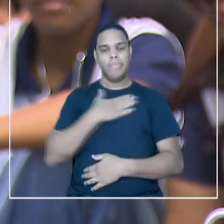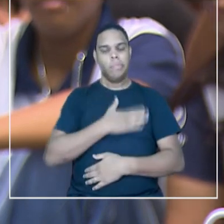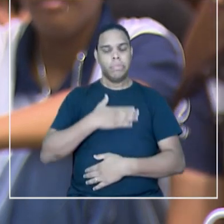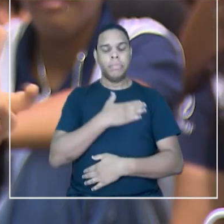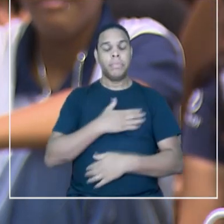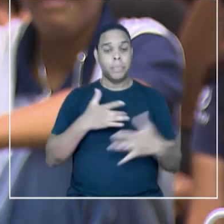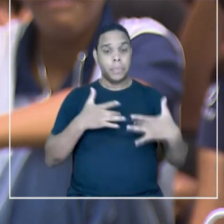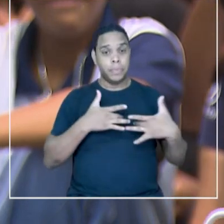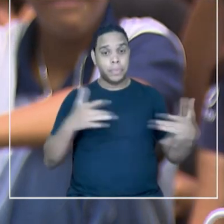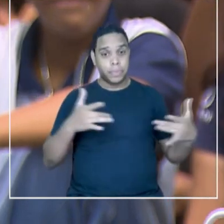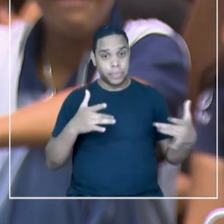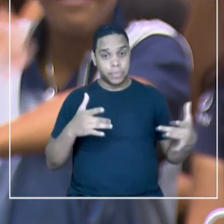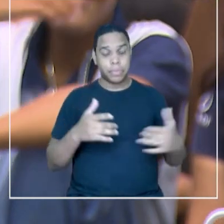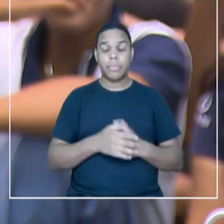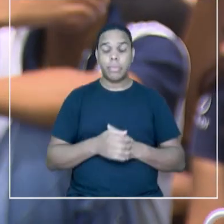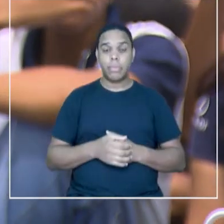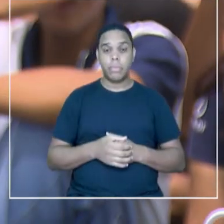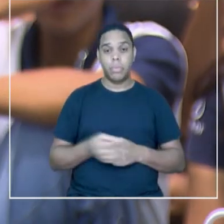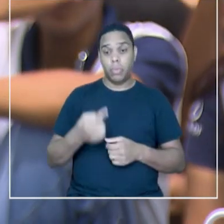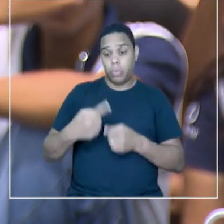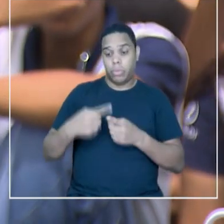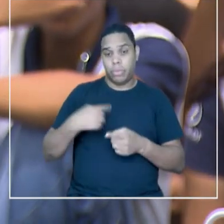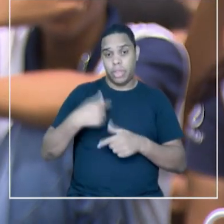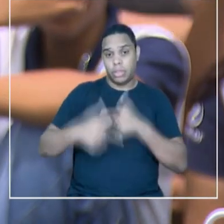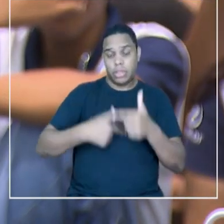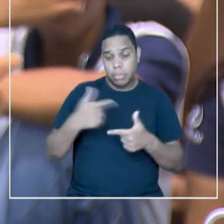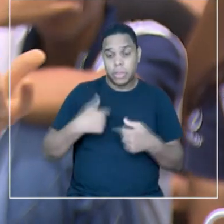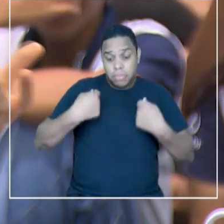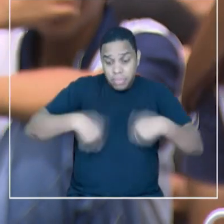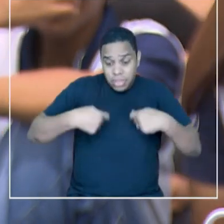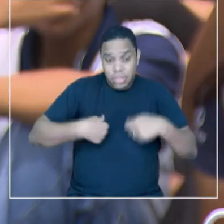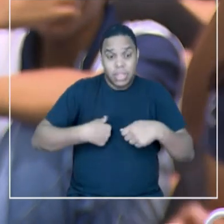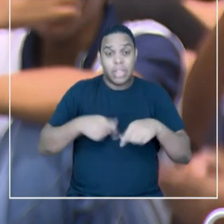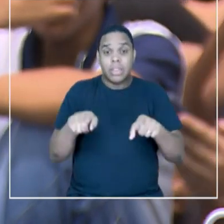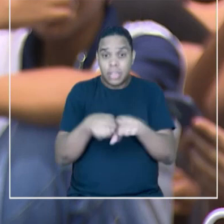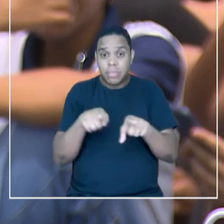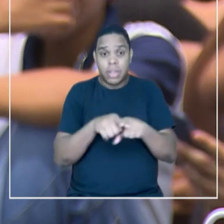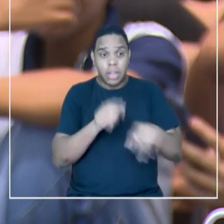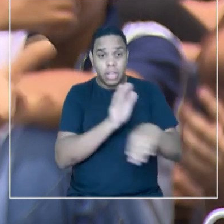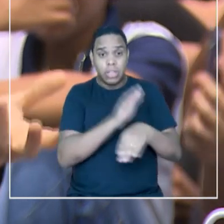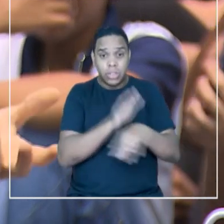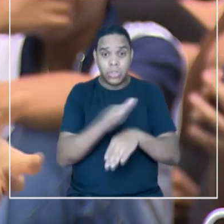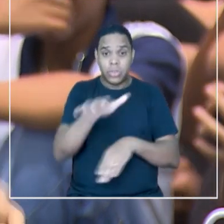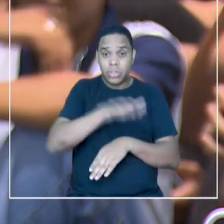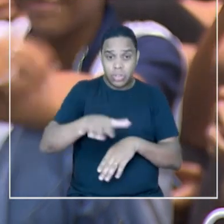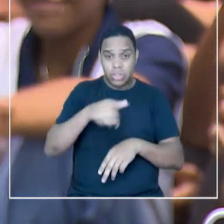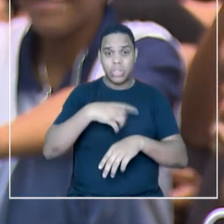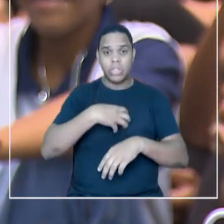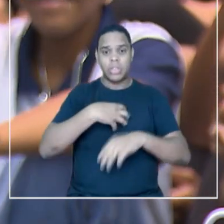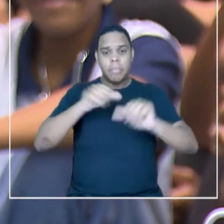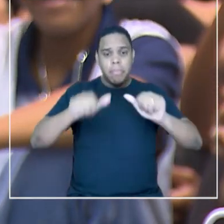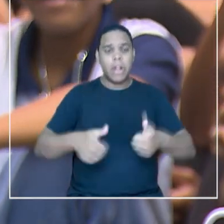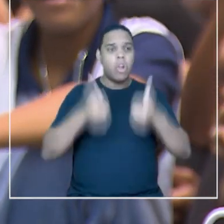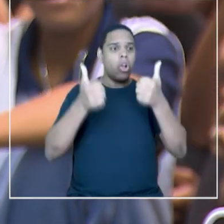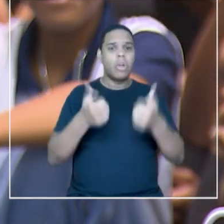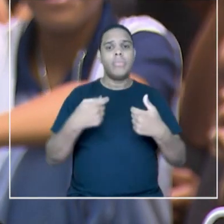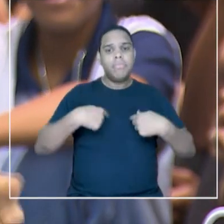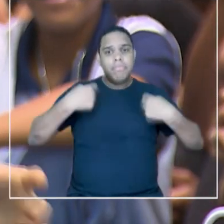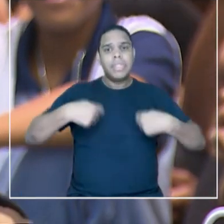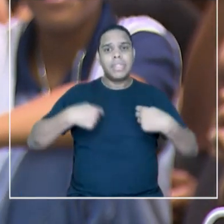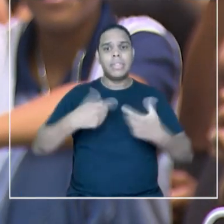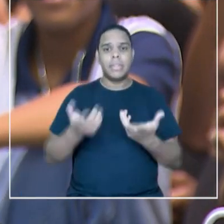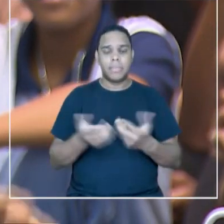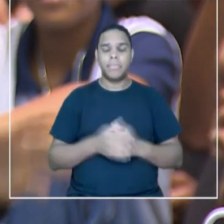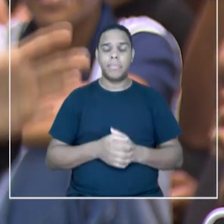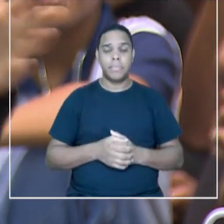sentido estar onde eu estava se eu pudesse, de alguma forma, fazer com que esse mundo vibrasse um pouquinho melhor. E é muito